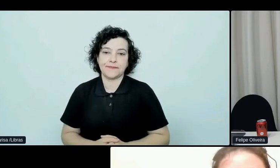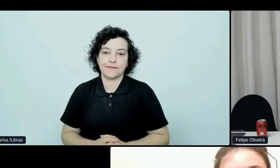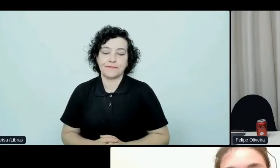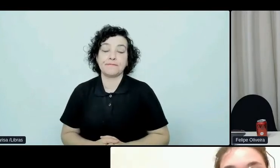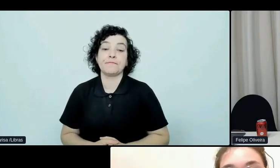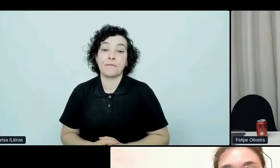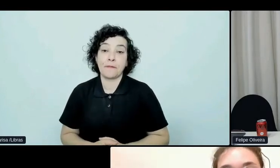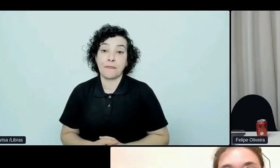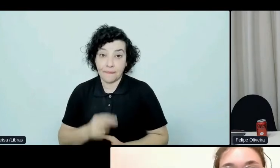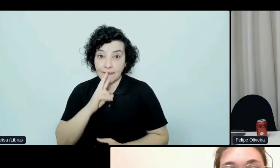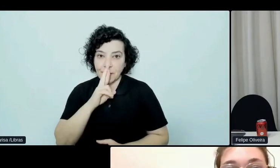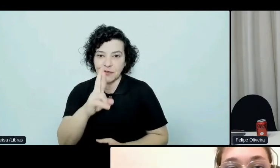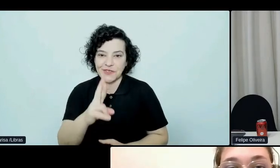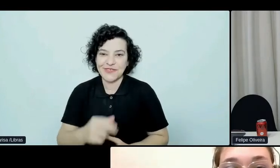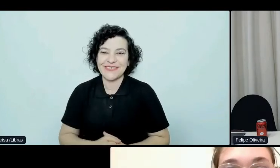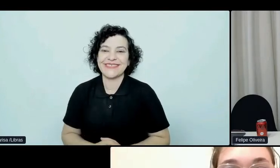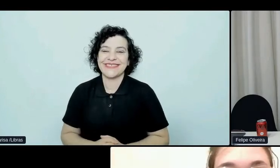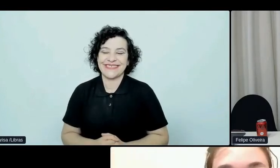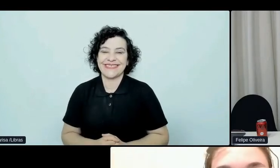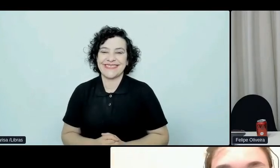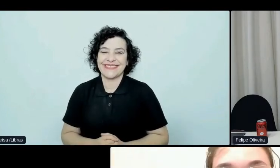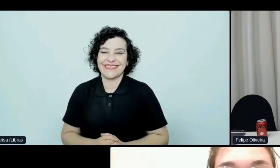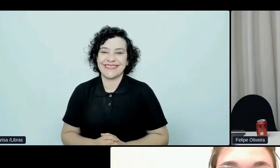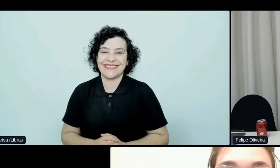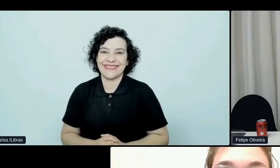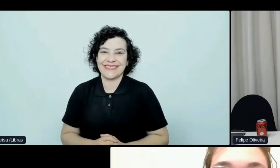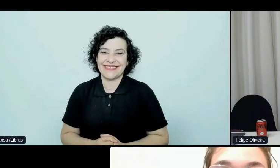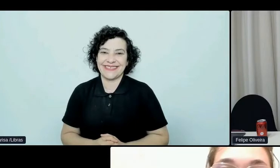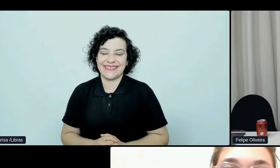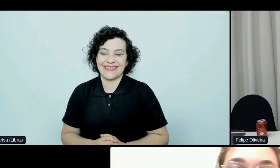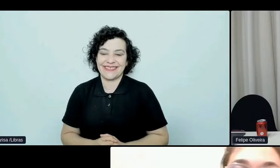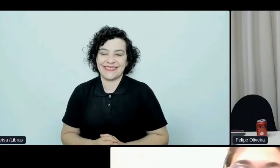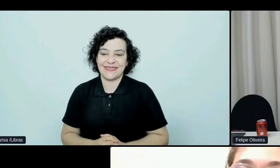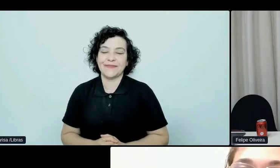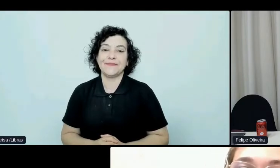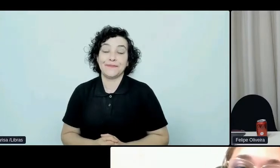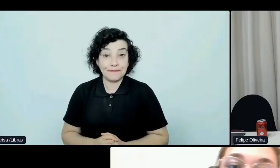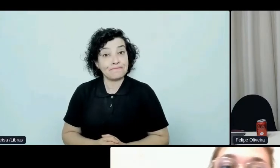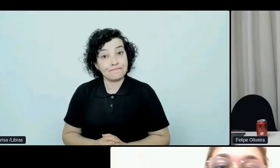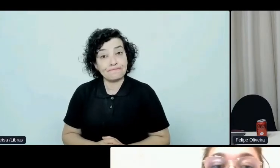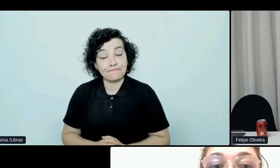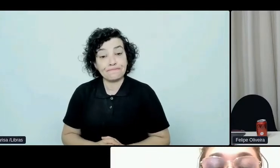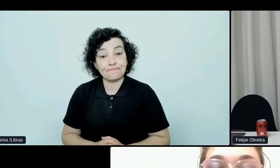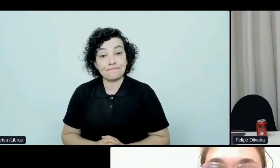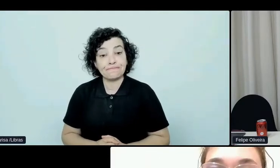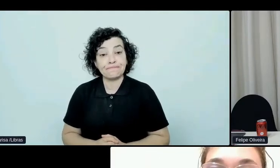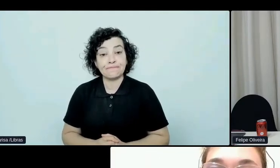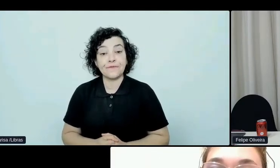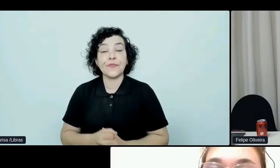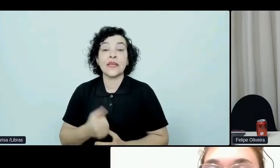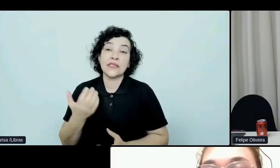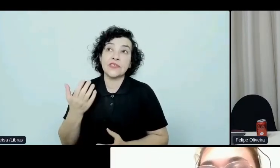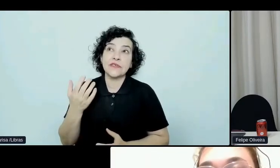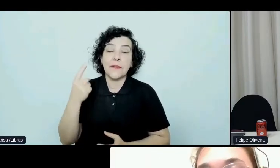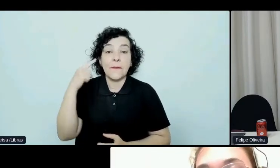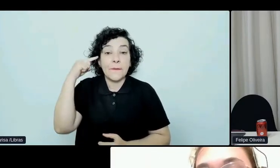ser um problema para ser algo que você vai manejar, como disse a Vanessa, você vai adquirir estratégias para lidar com